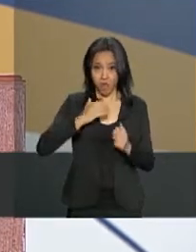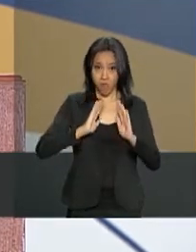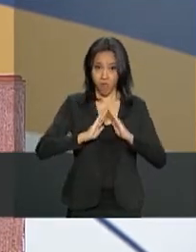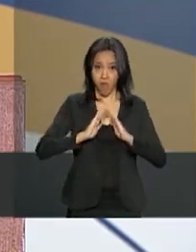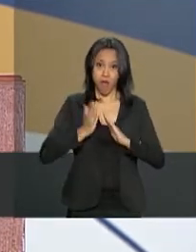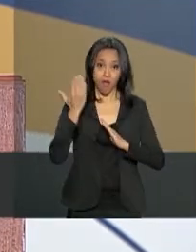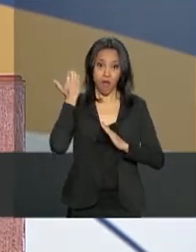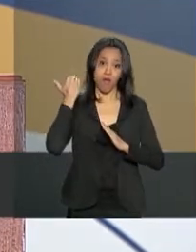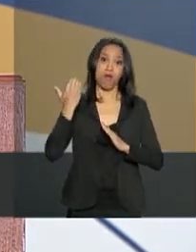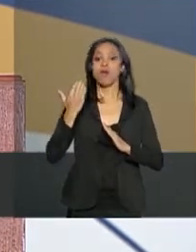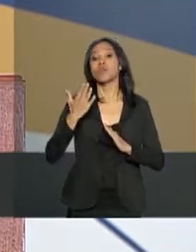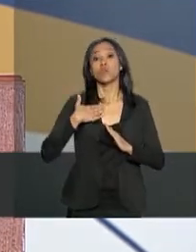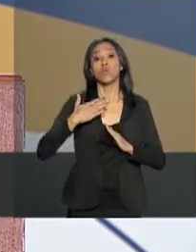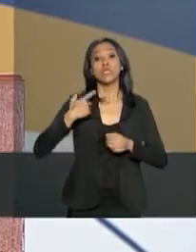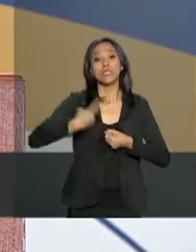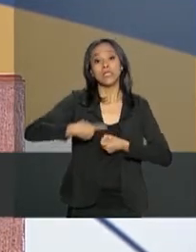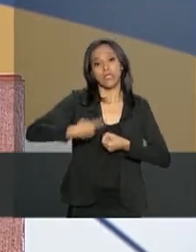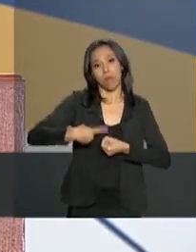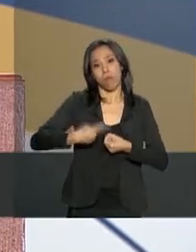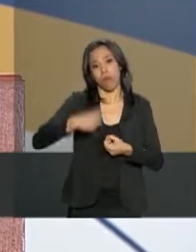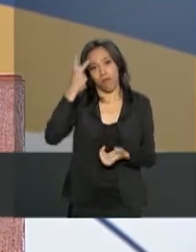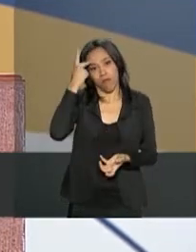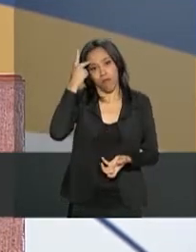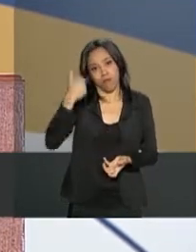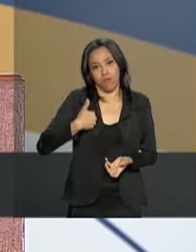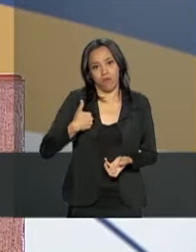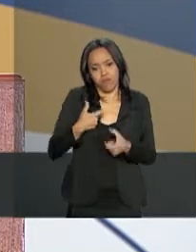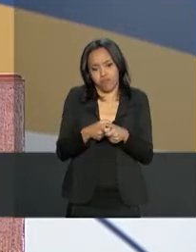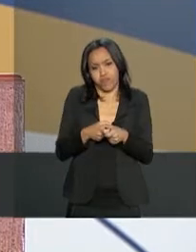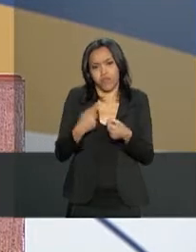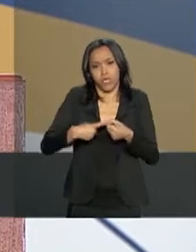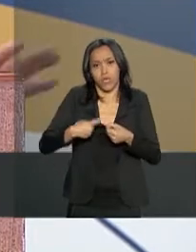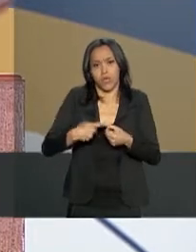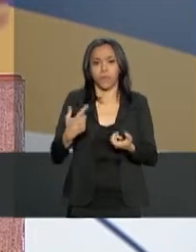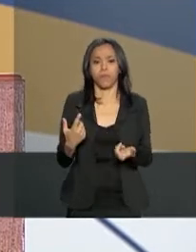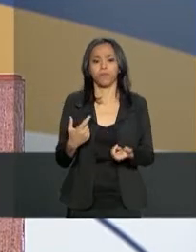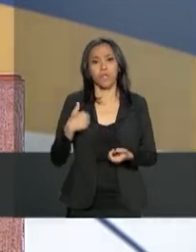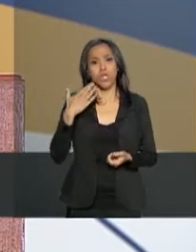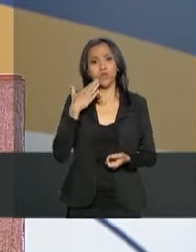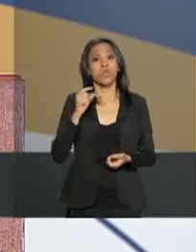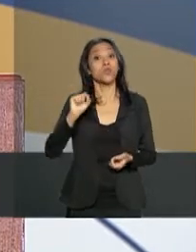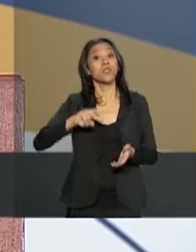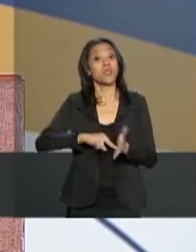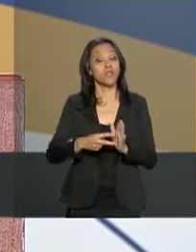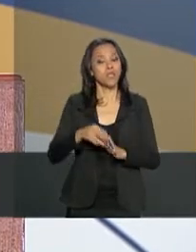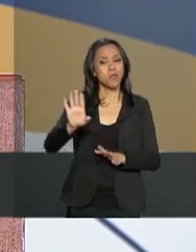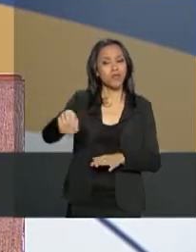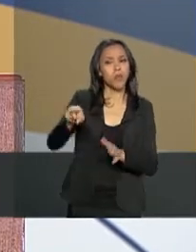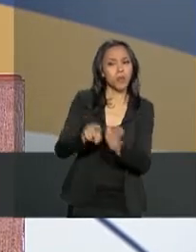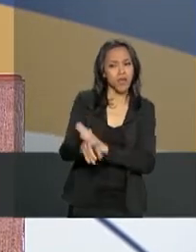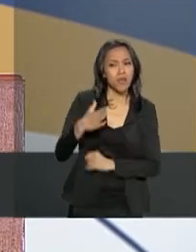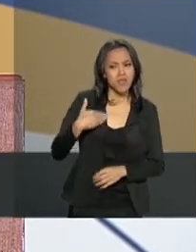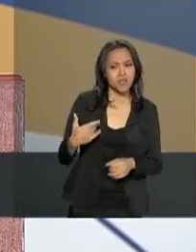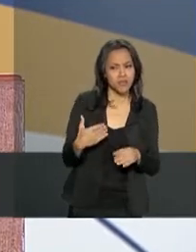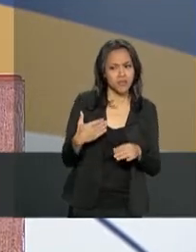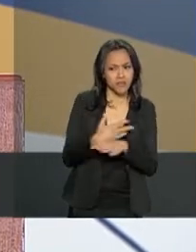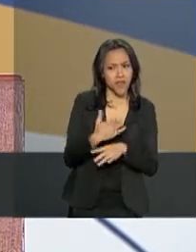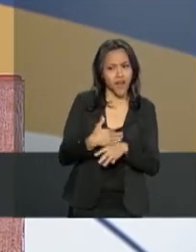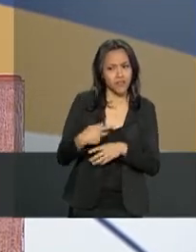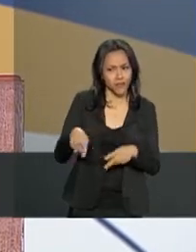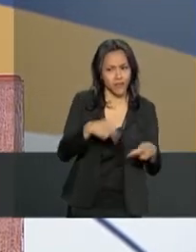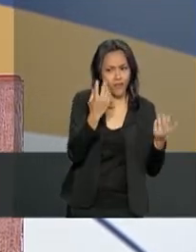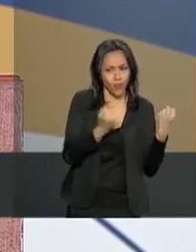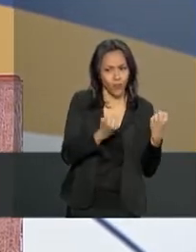estado de são paulo e sei o que significa até depois vou verificar se a minha cidade foi aqui em quadra mas